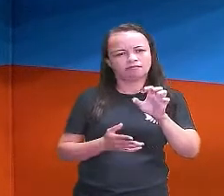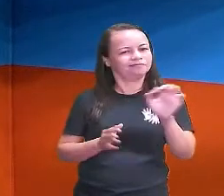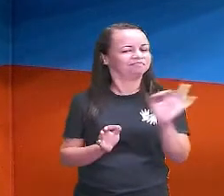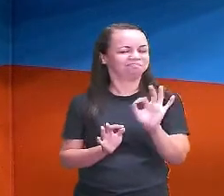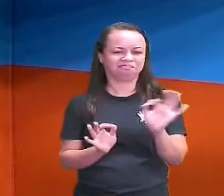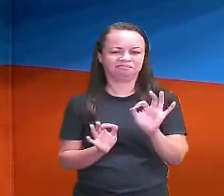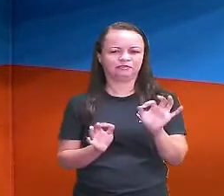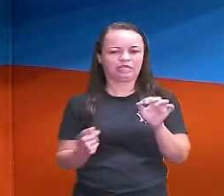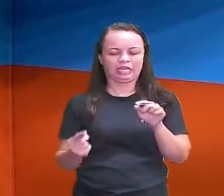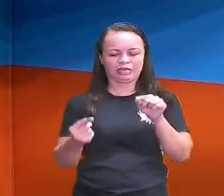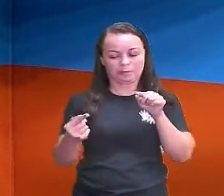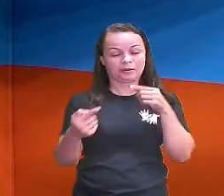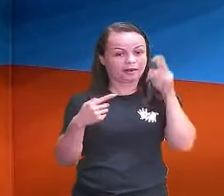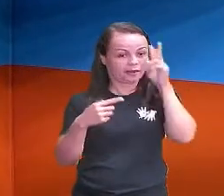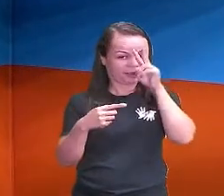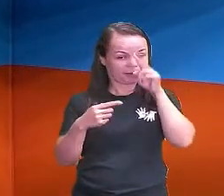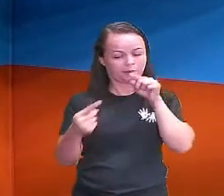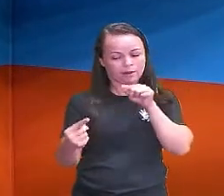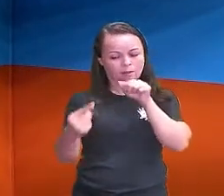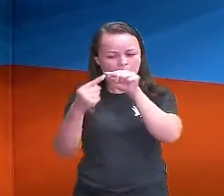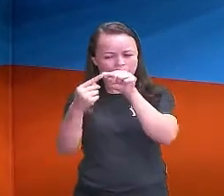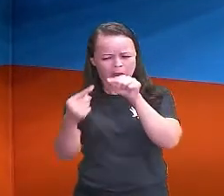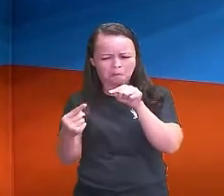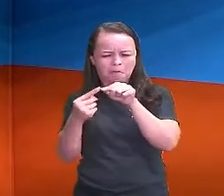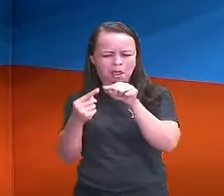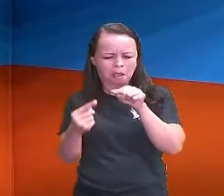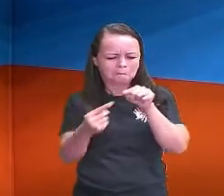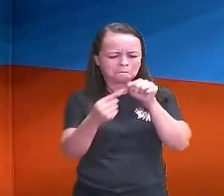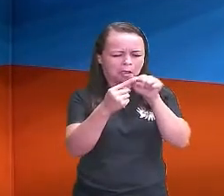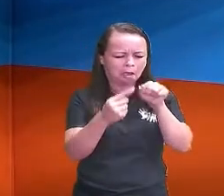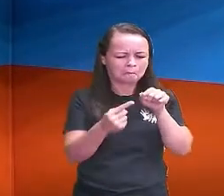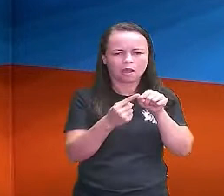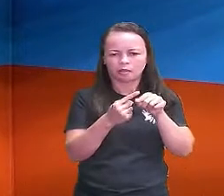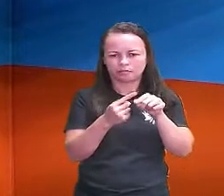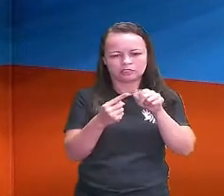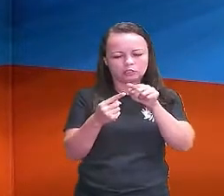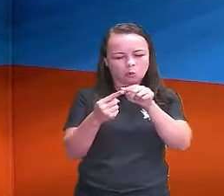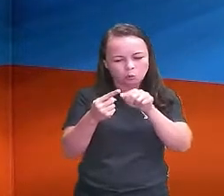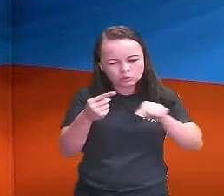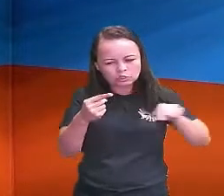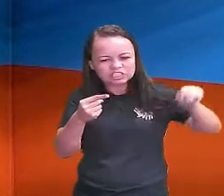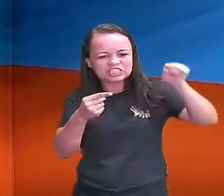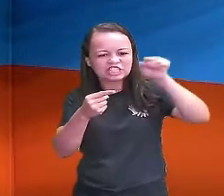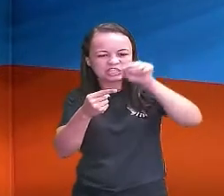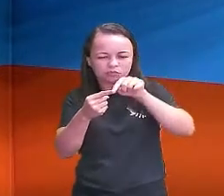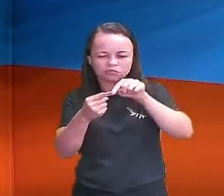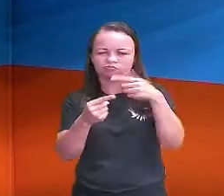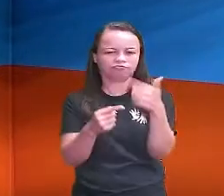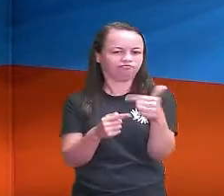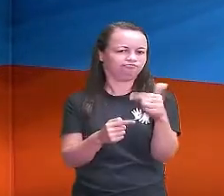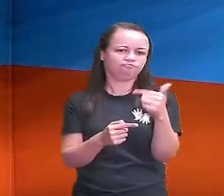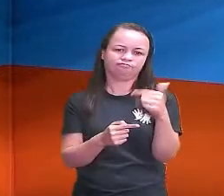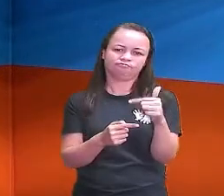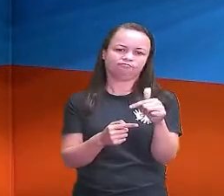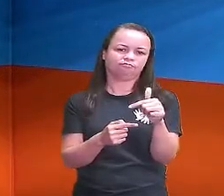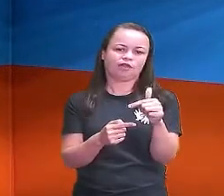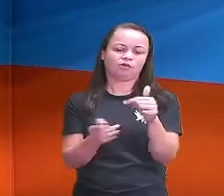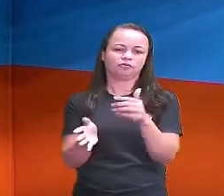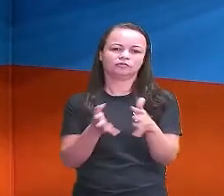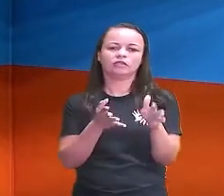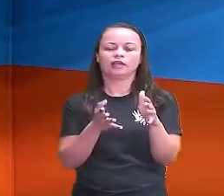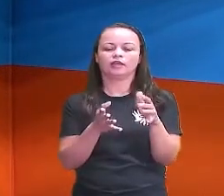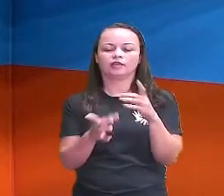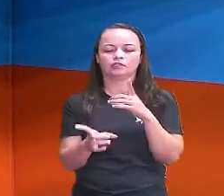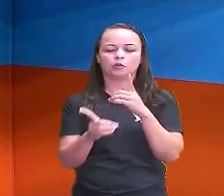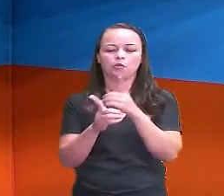2 retas, tem que ter a quinazinha, a pontinha. Então, se o círculo ele não tem esse encontro,